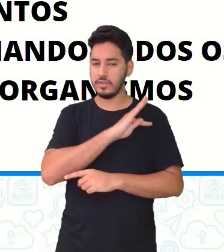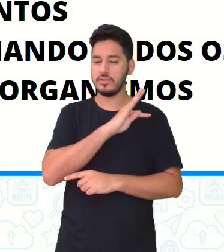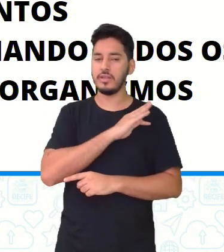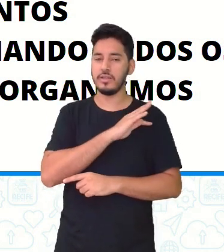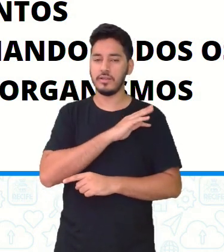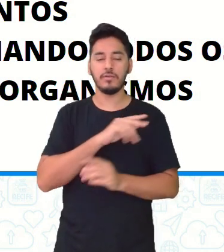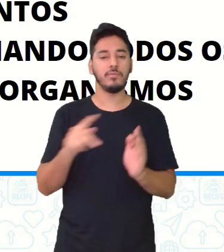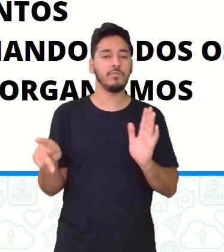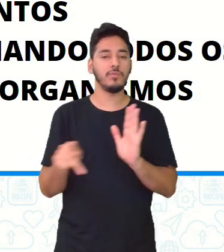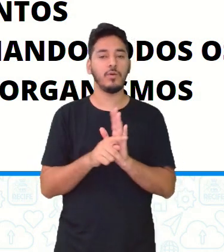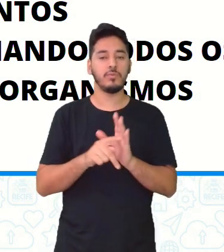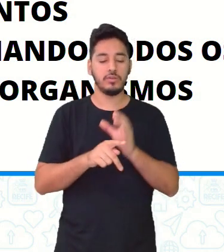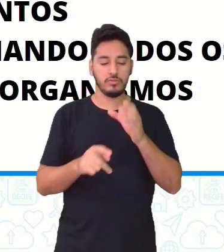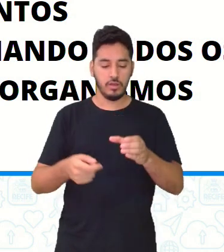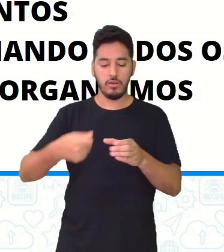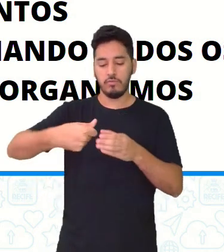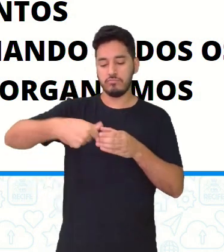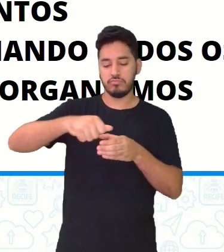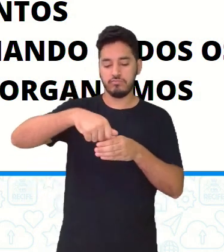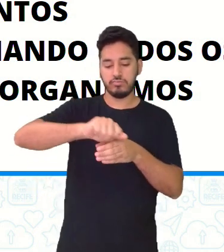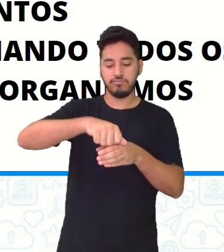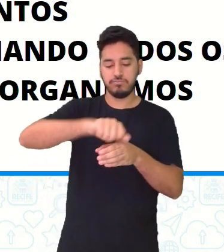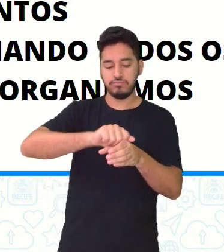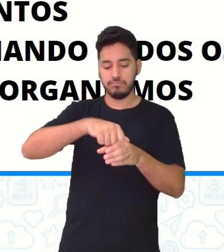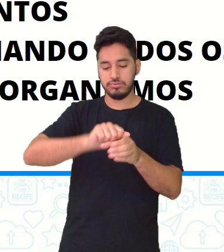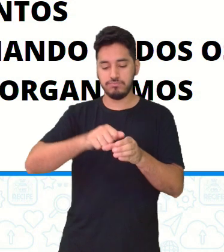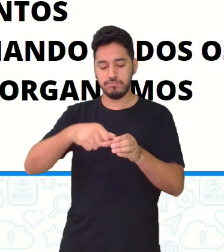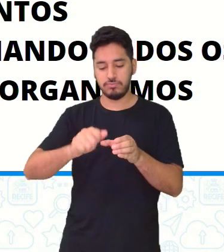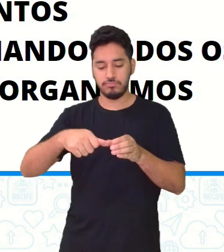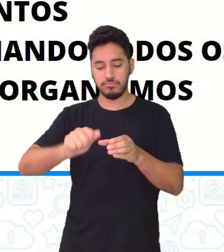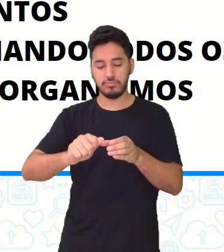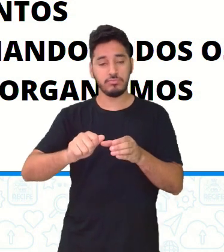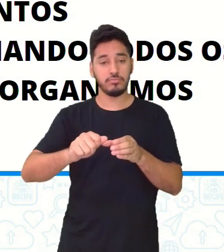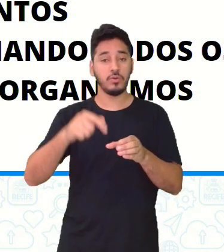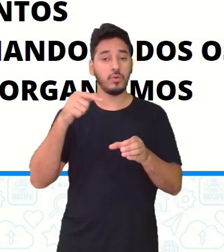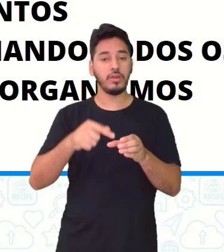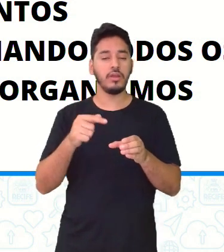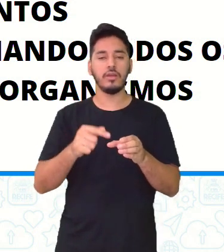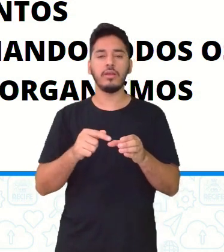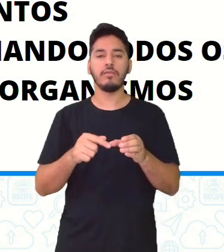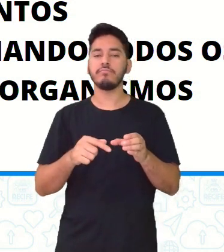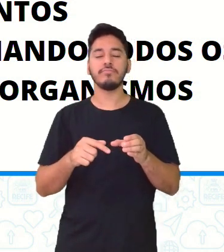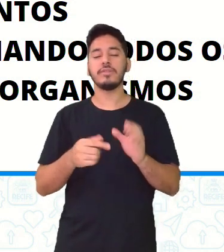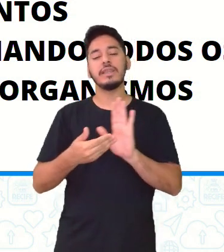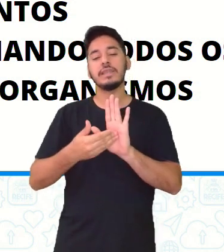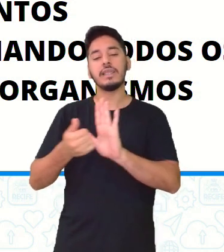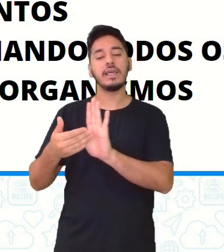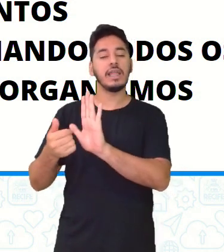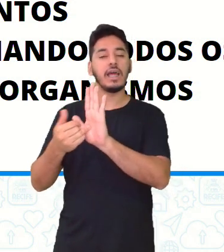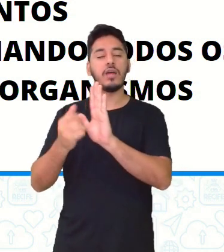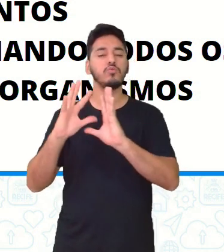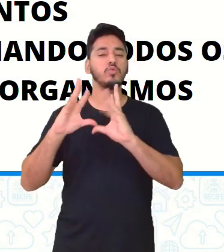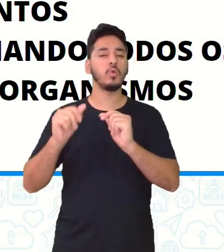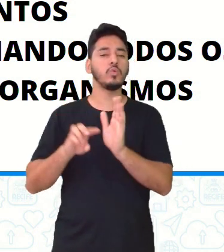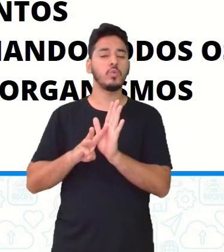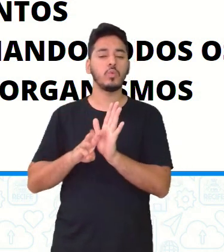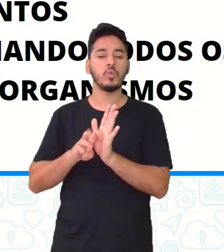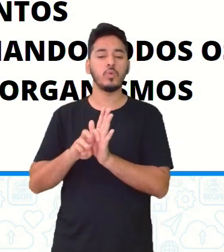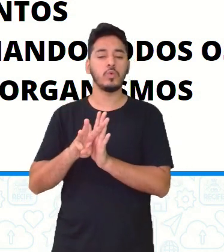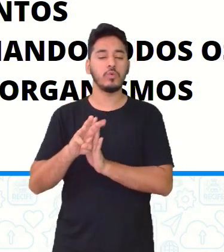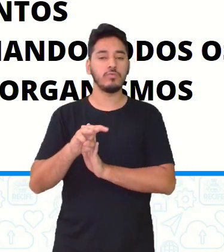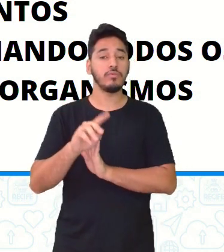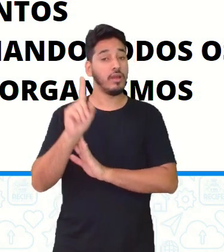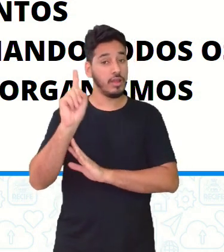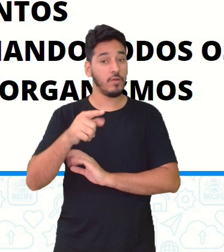o enlatamento. A finalidade é esterilizar os alimentos, eliminando todos os micro-organismos. Então, é